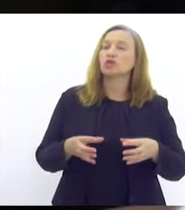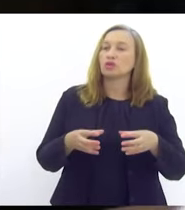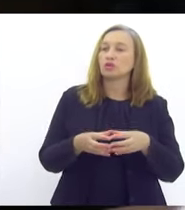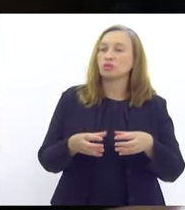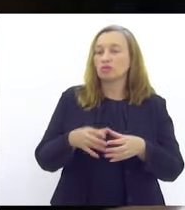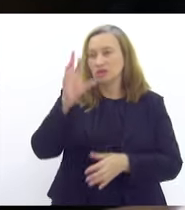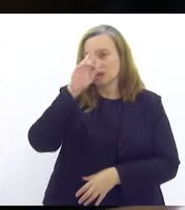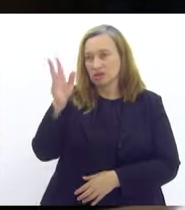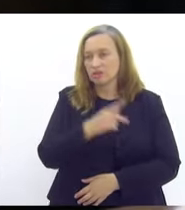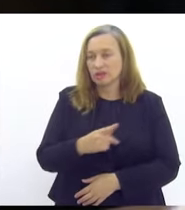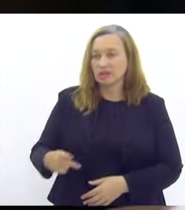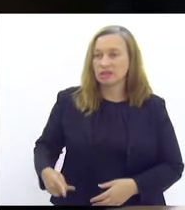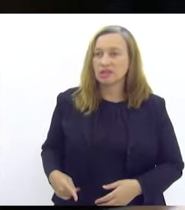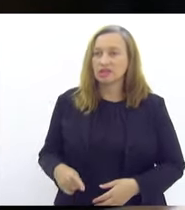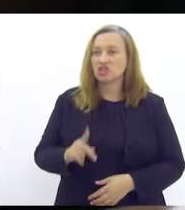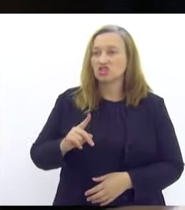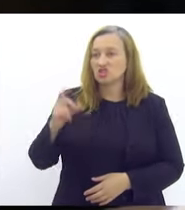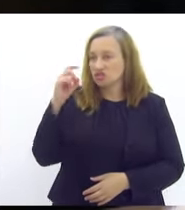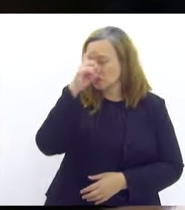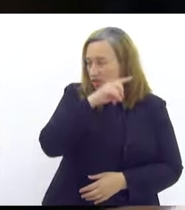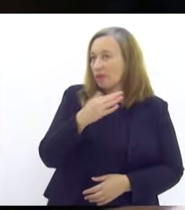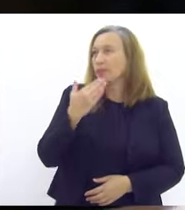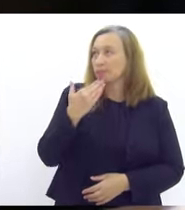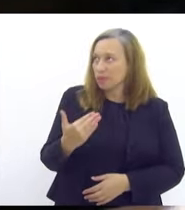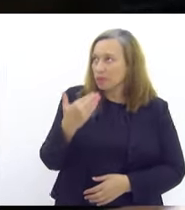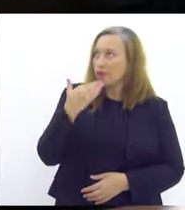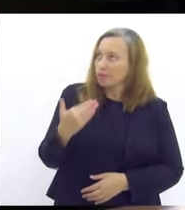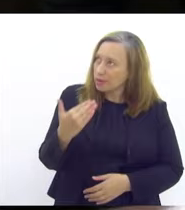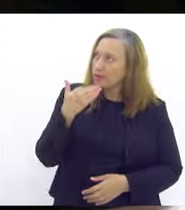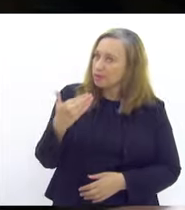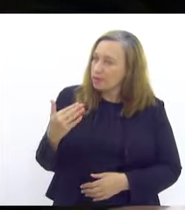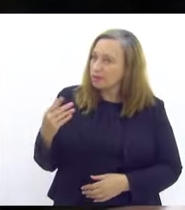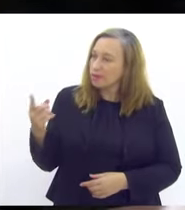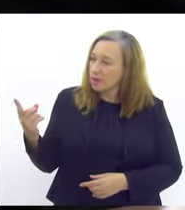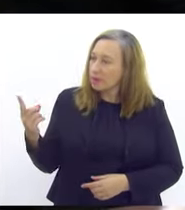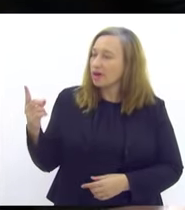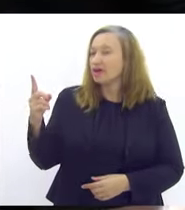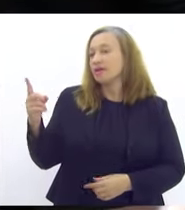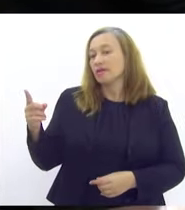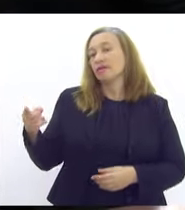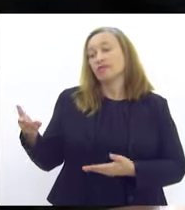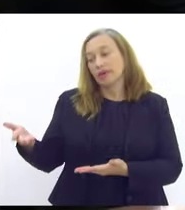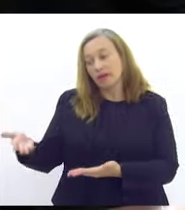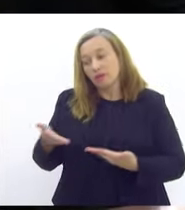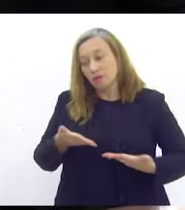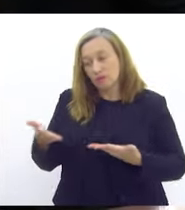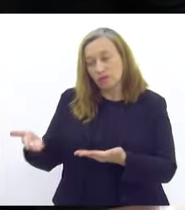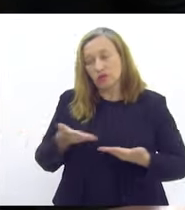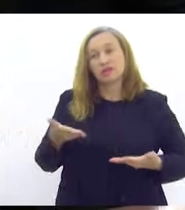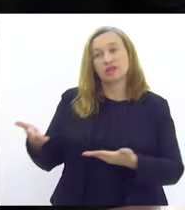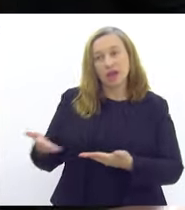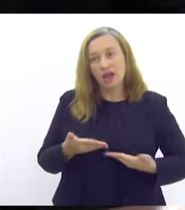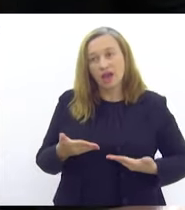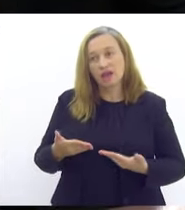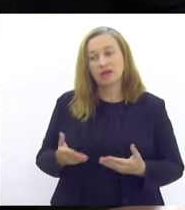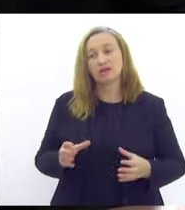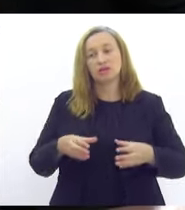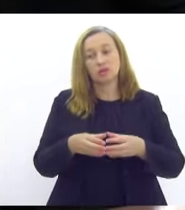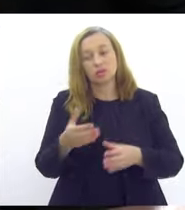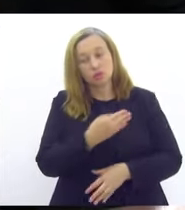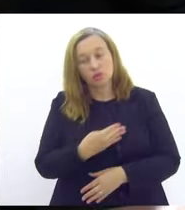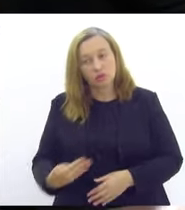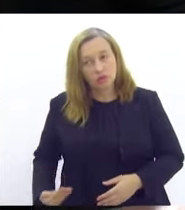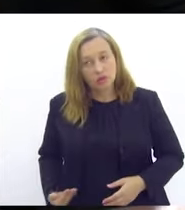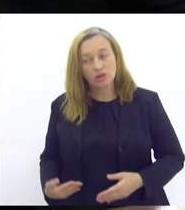que dificilmente a gente fica ali pedindo para os órgãos para mandar seus representantes, inclusive órgãos do governo,